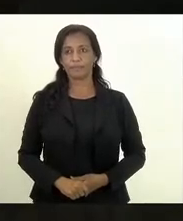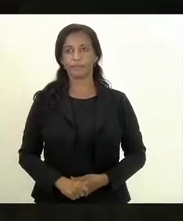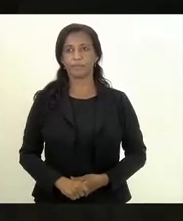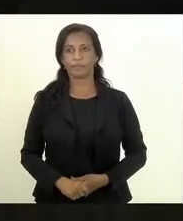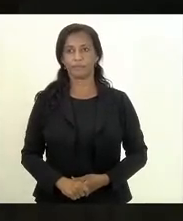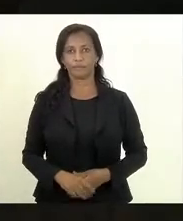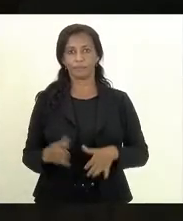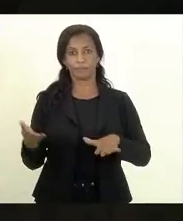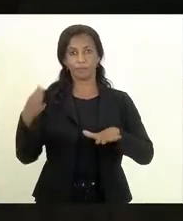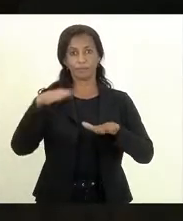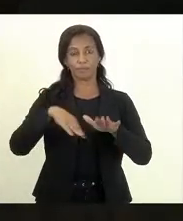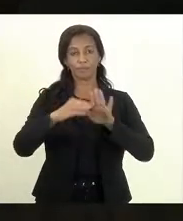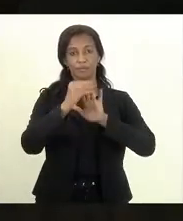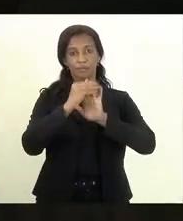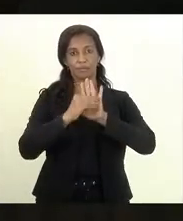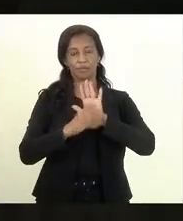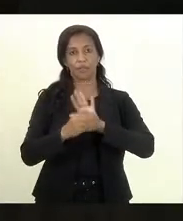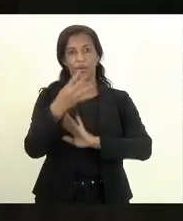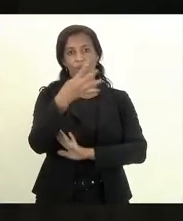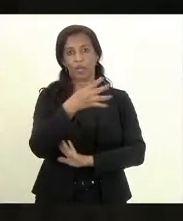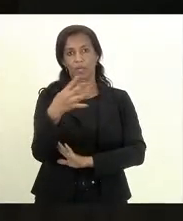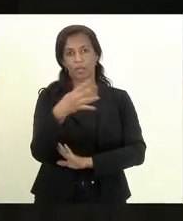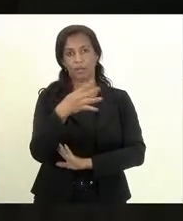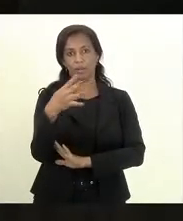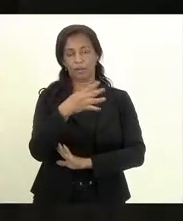Requer inclusão na ordem do dia do projeto de lei